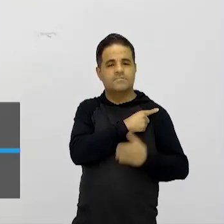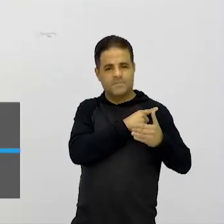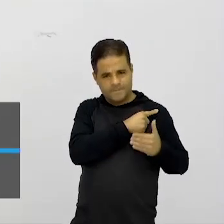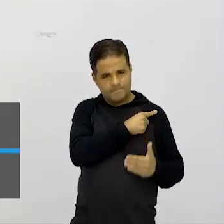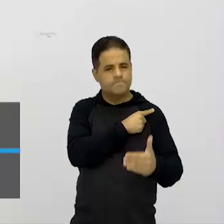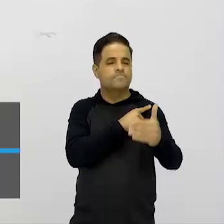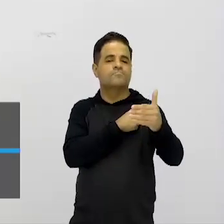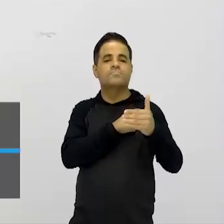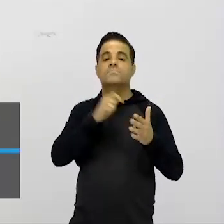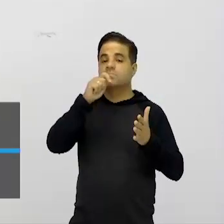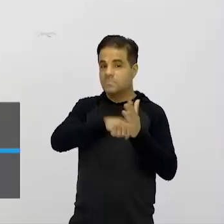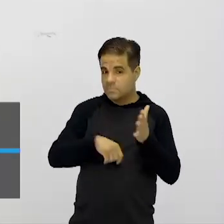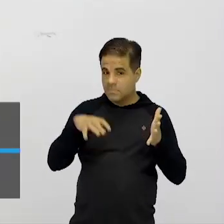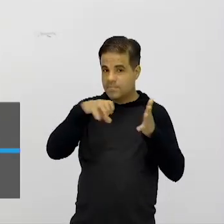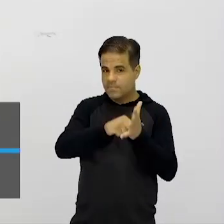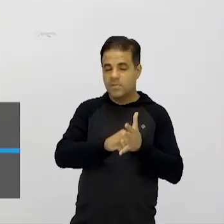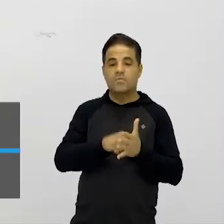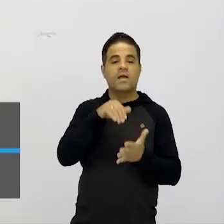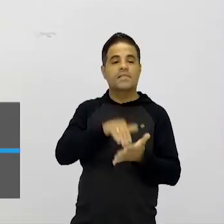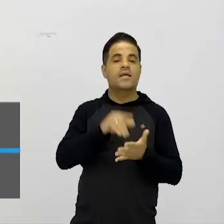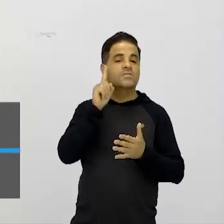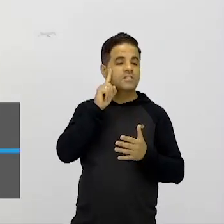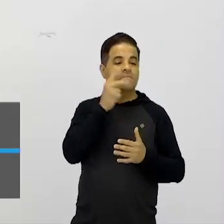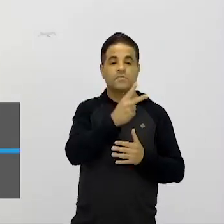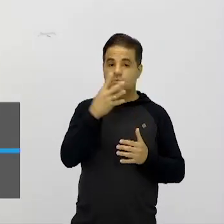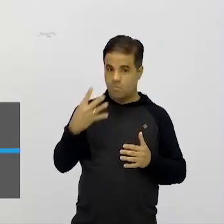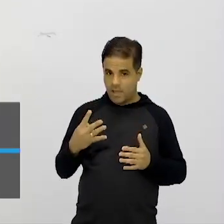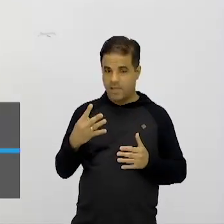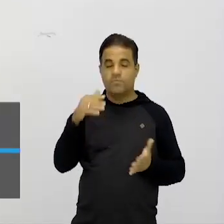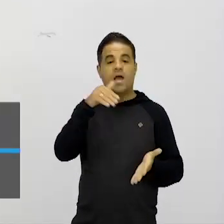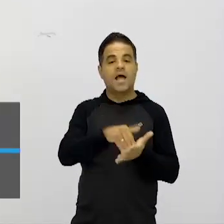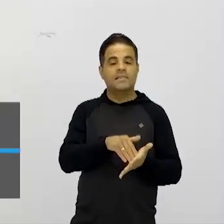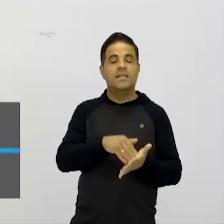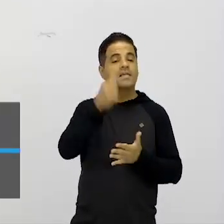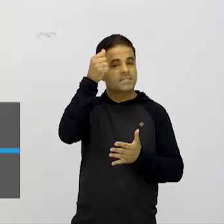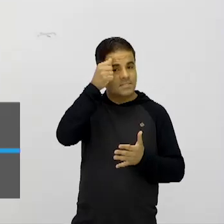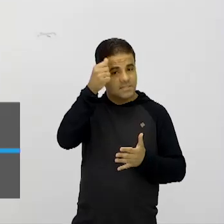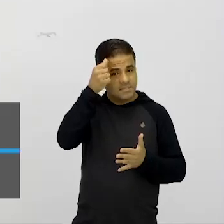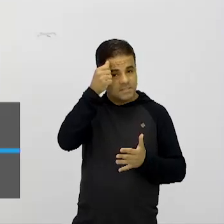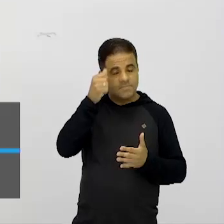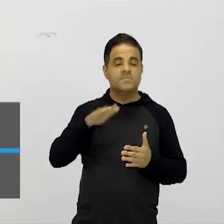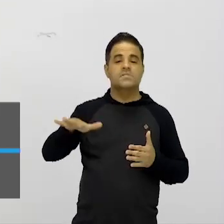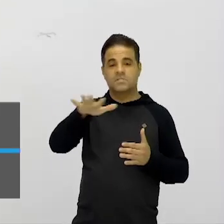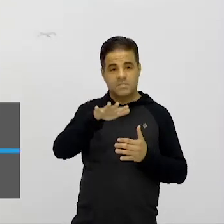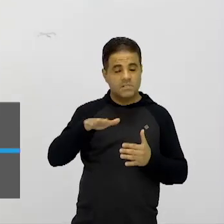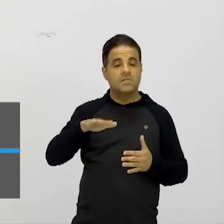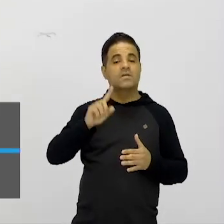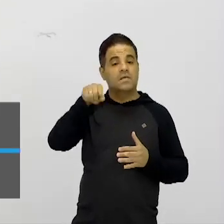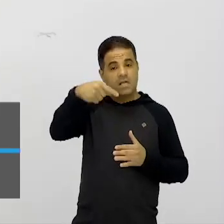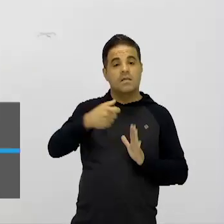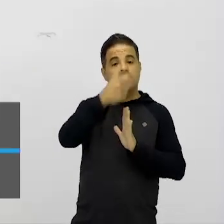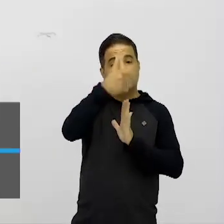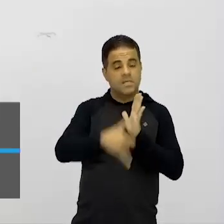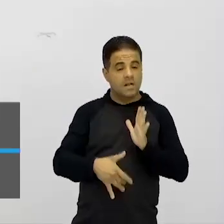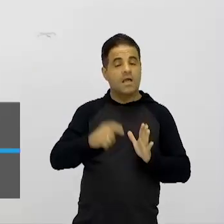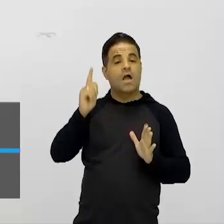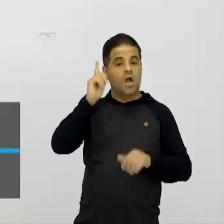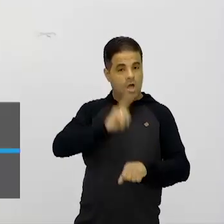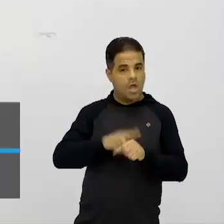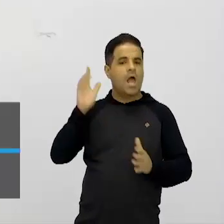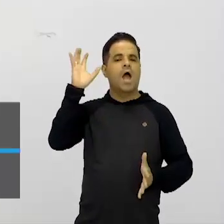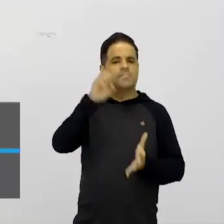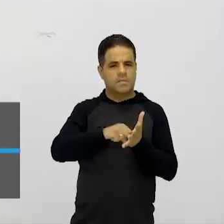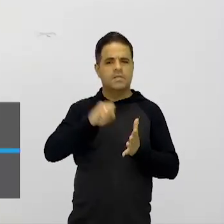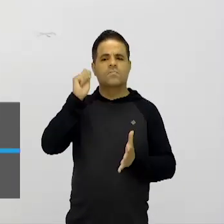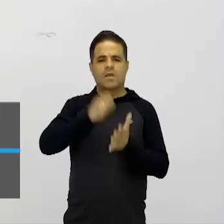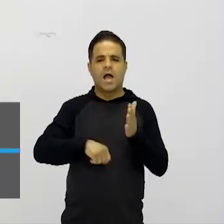médio. A rematrícula é até dia 24, ou seja, até sexta-feira, e diz lá, é hora da rematrícula.